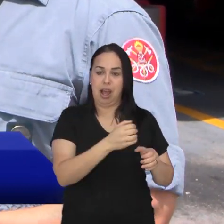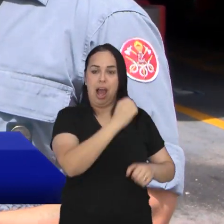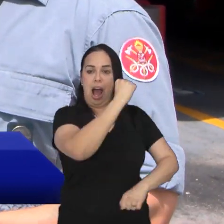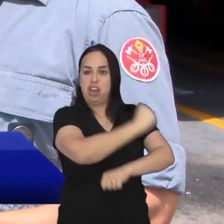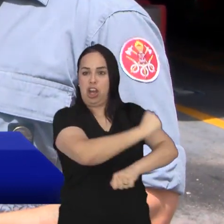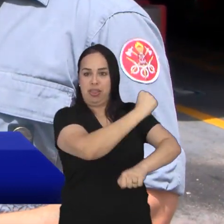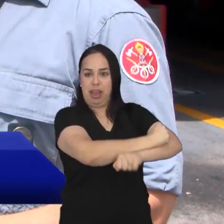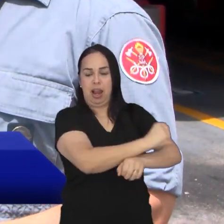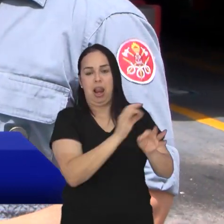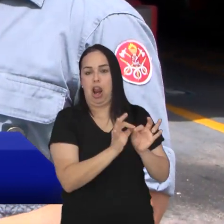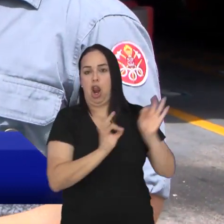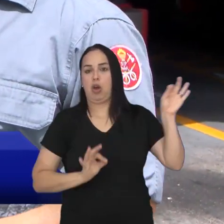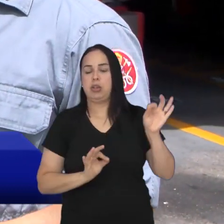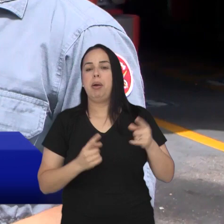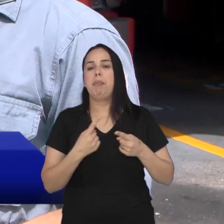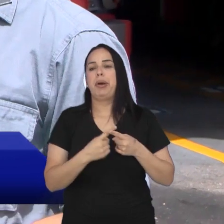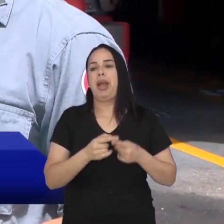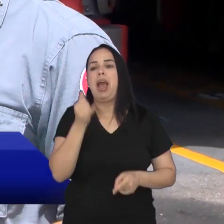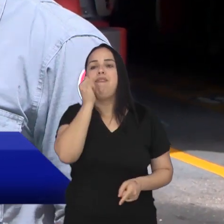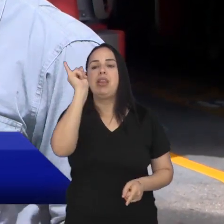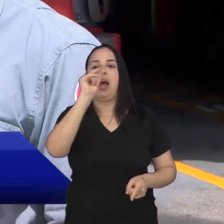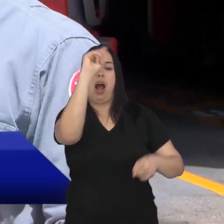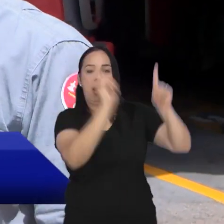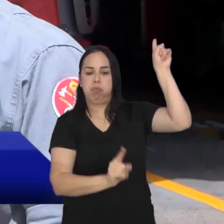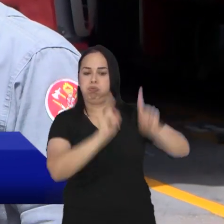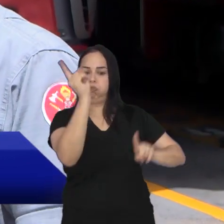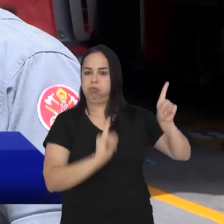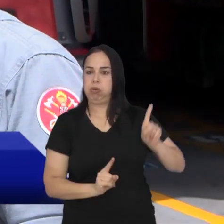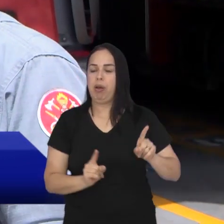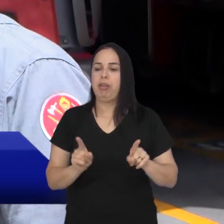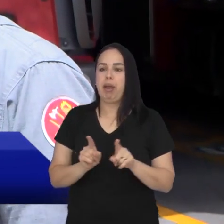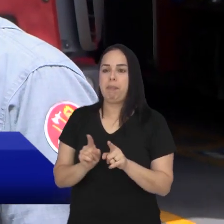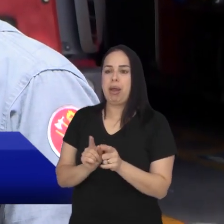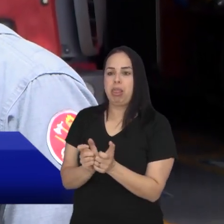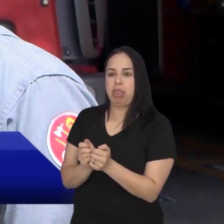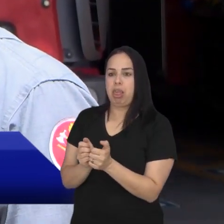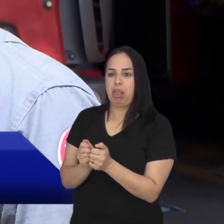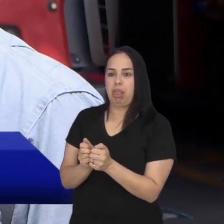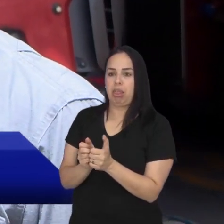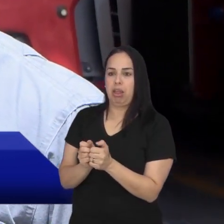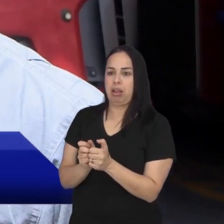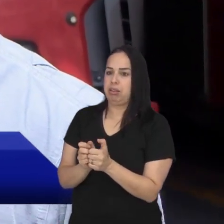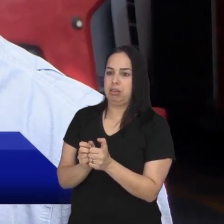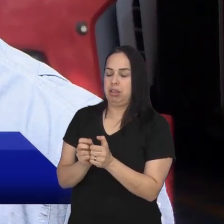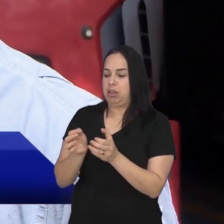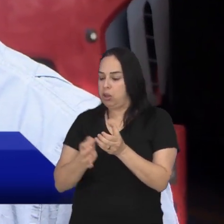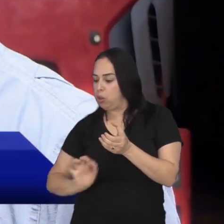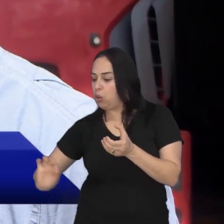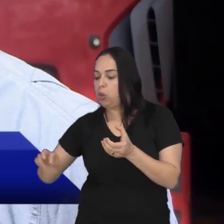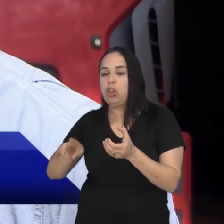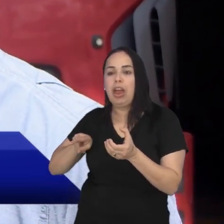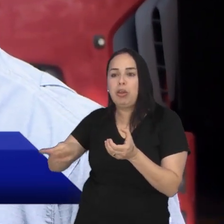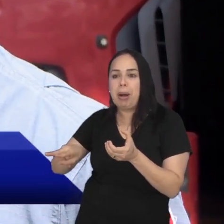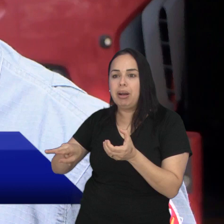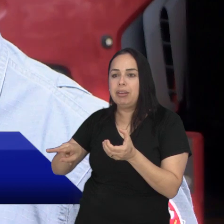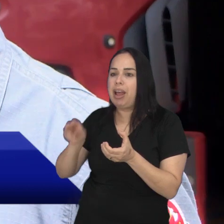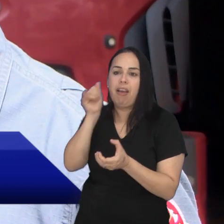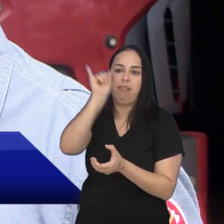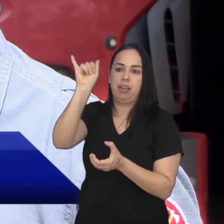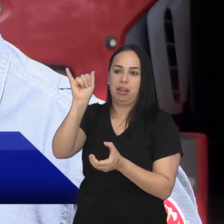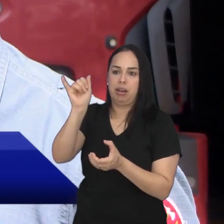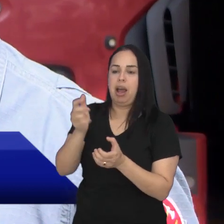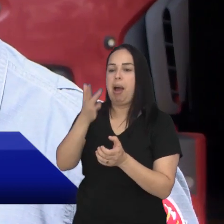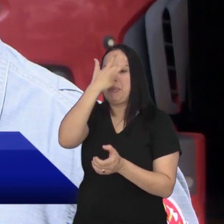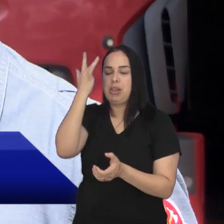às janelas, por questão de raios também, e também evitar que fique mexendo em algum aparelho eletrônico conectado na tomada, que